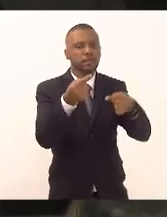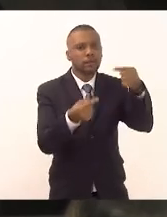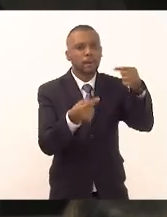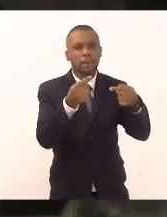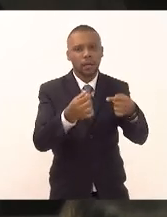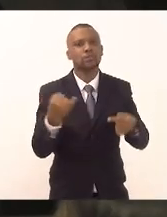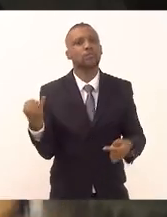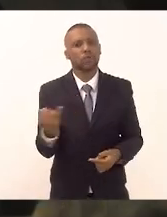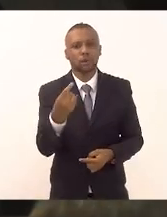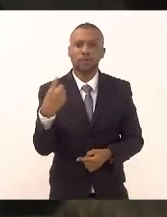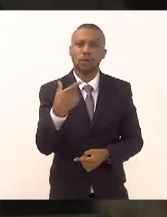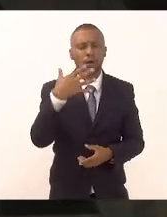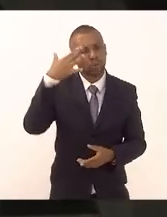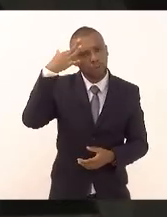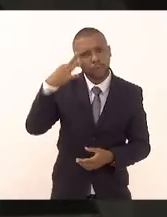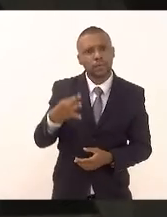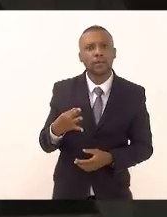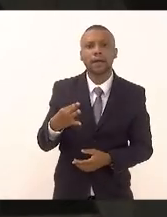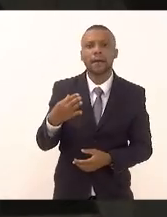gente entender.